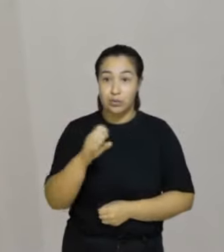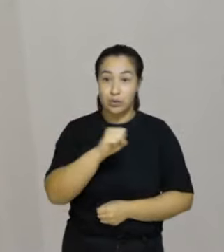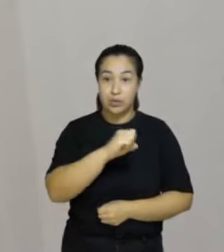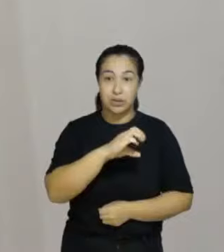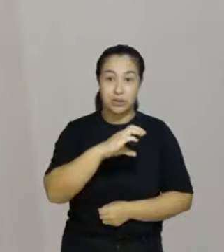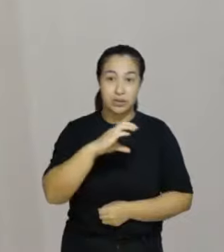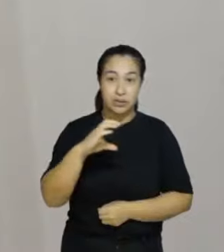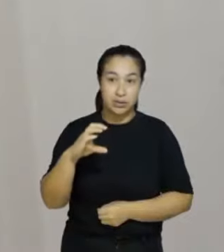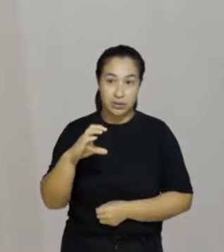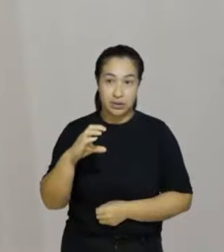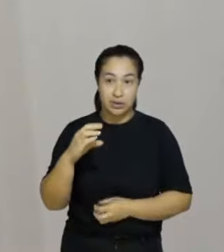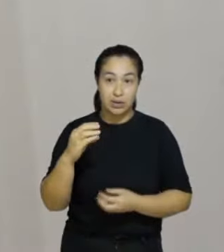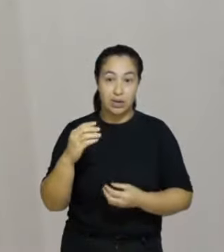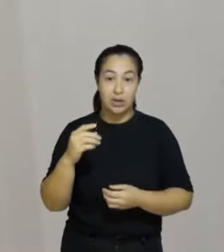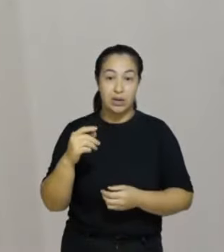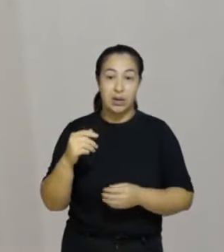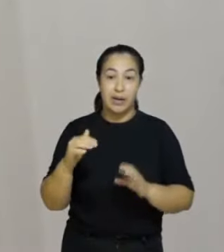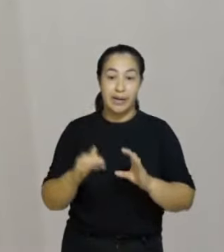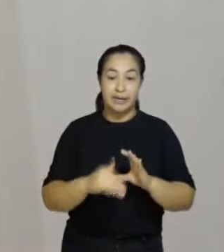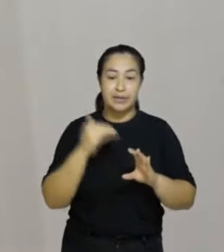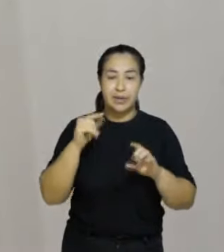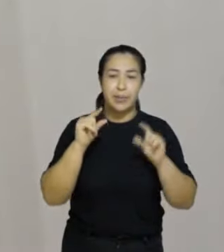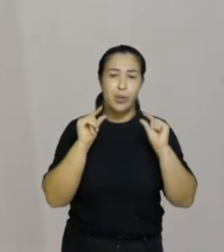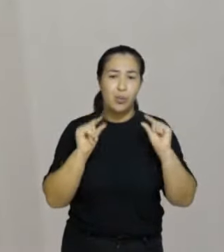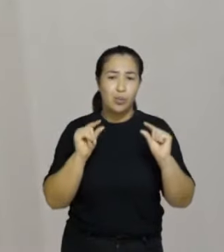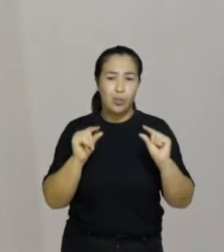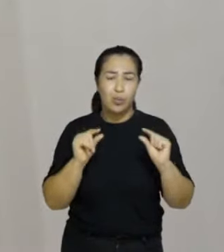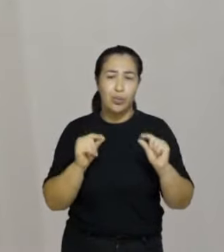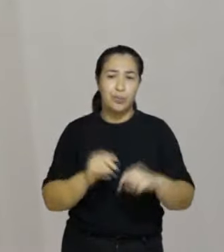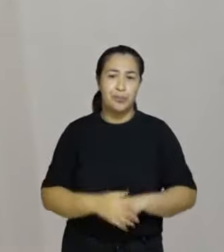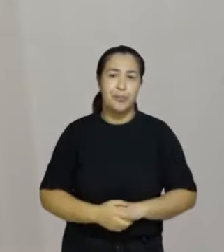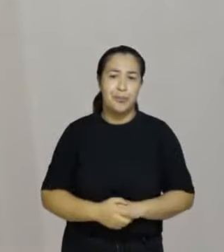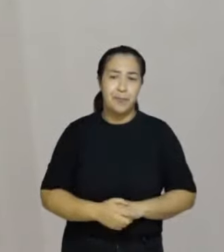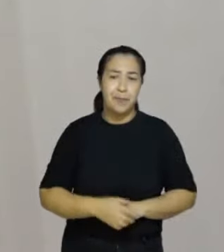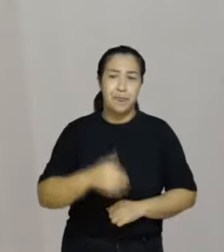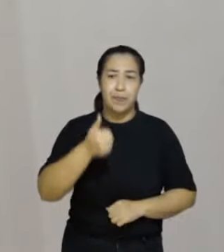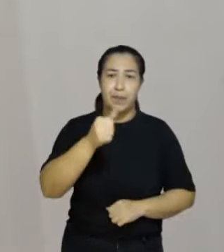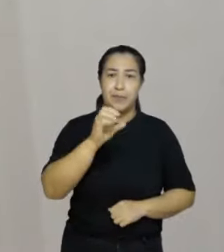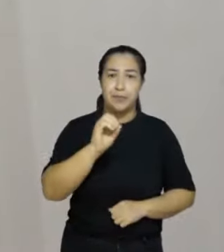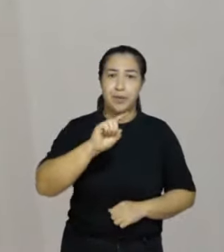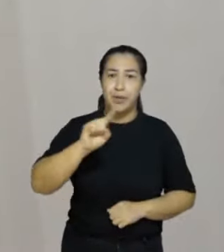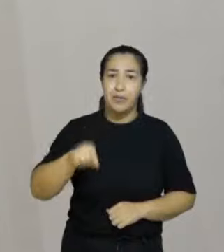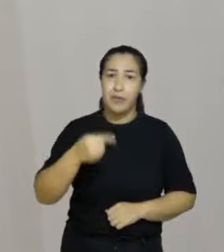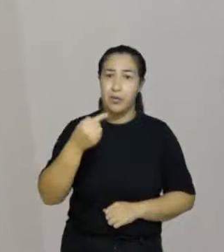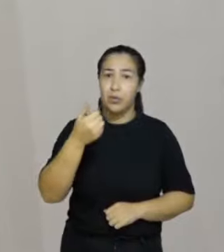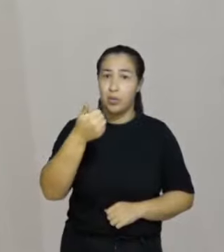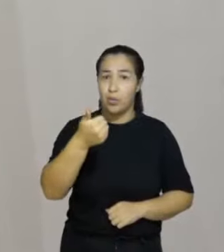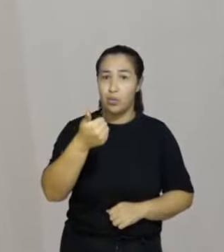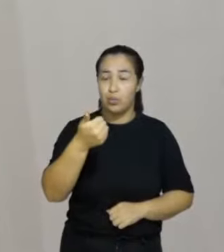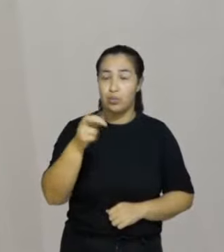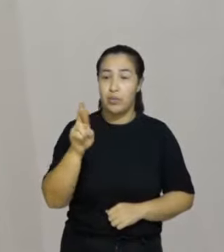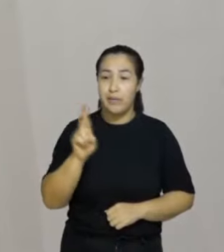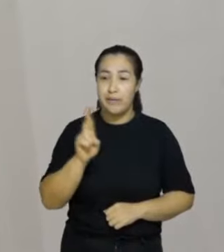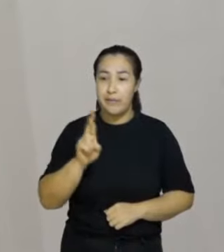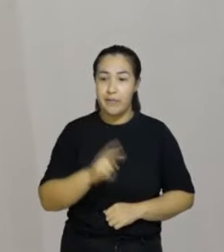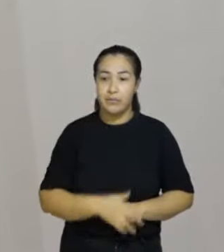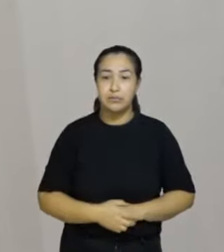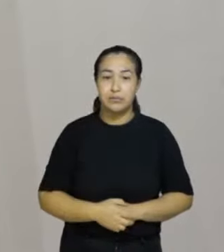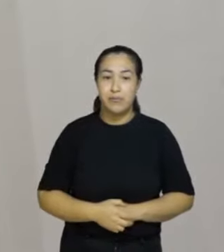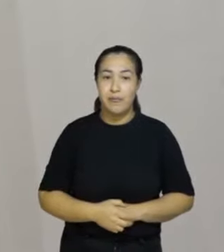que menos recebeu, só perdeu para Brasília, R$ 10,1 per capita. Encontro, por exemplo,